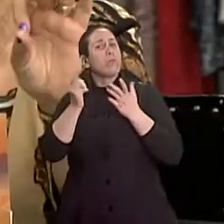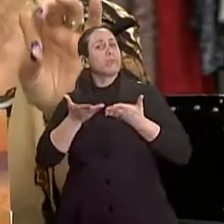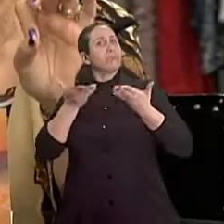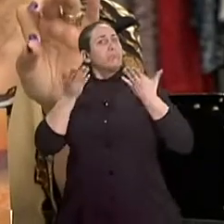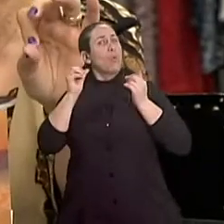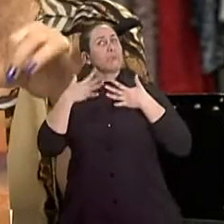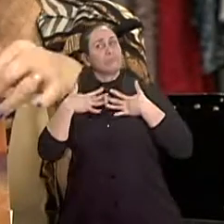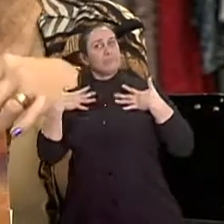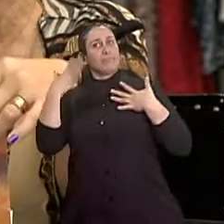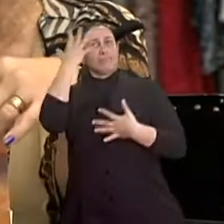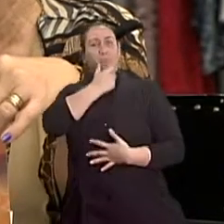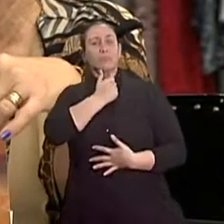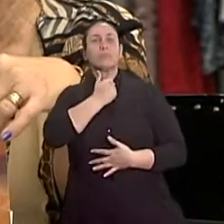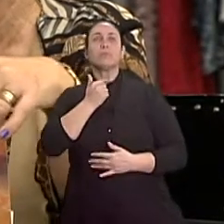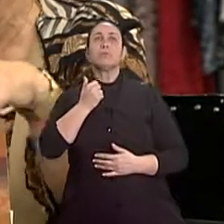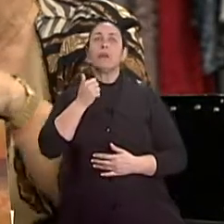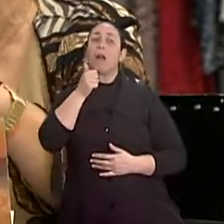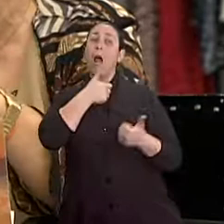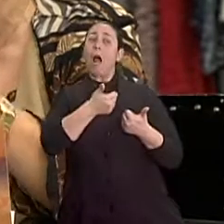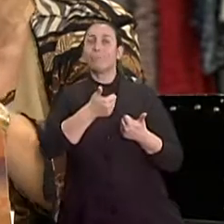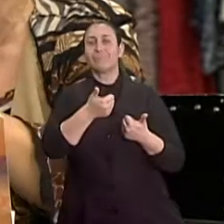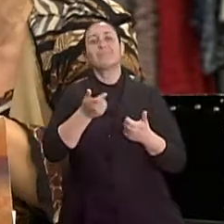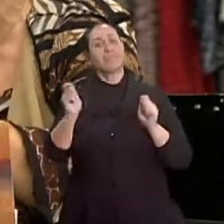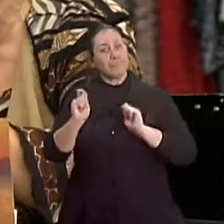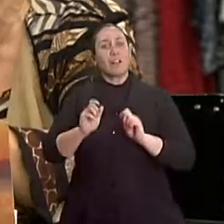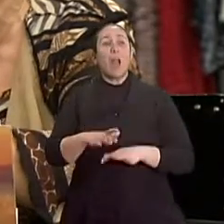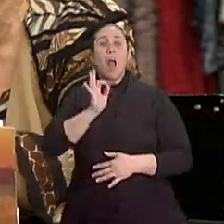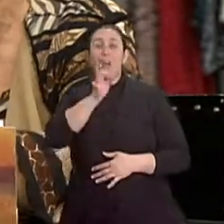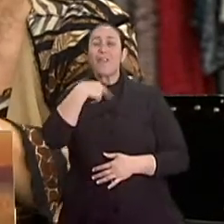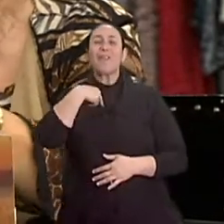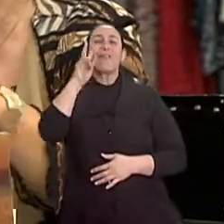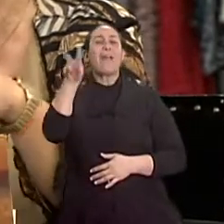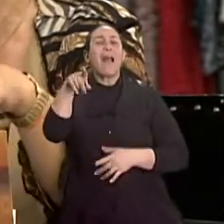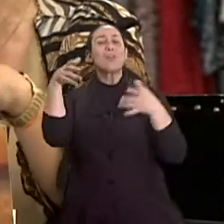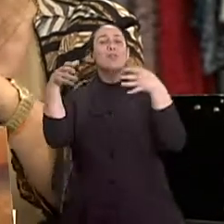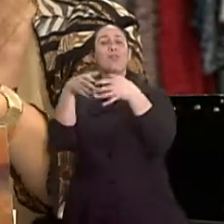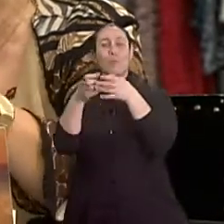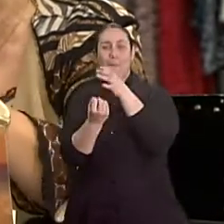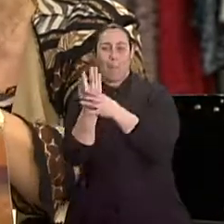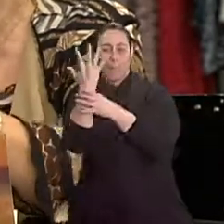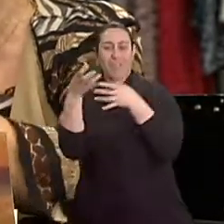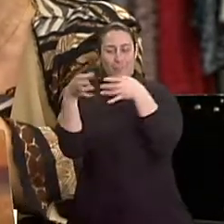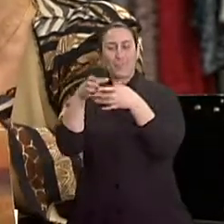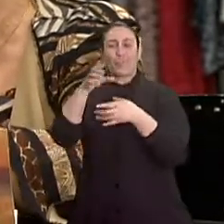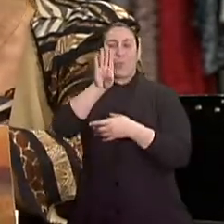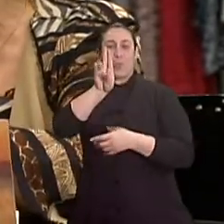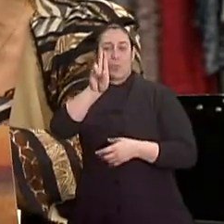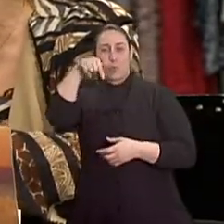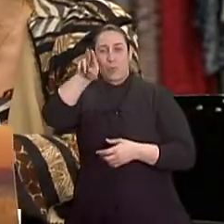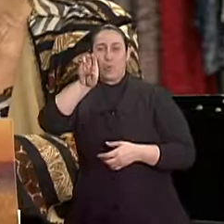dizer, até que nós colocamos até o texto do Arines, e a direção é minha, do espetáculo A Turma do Buquê, e ele botou uma questão